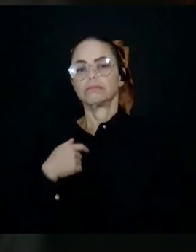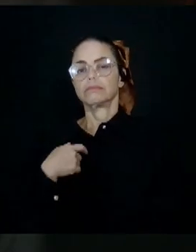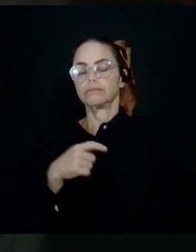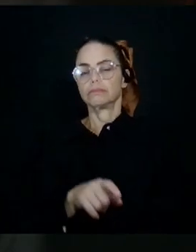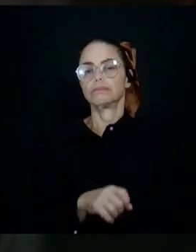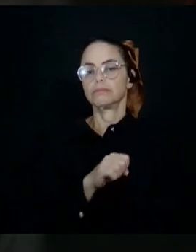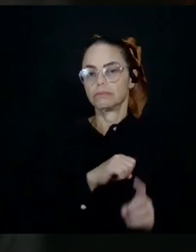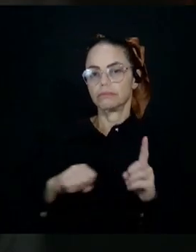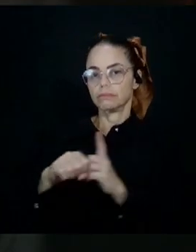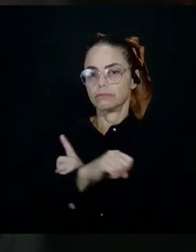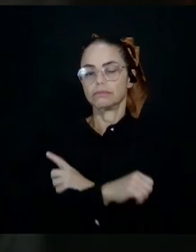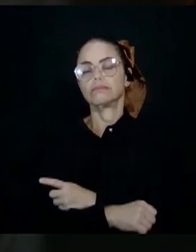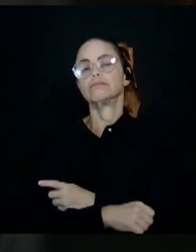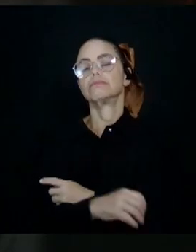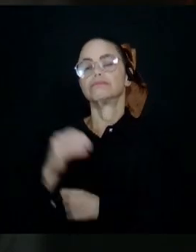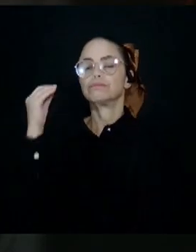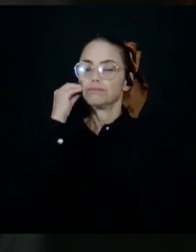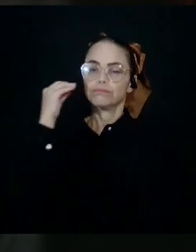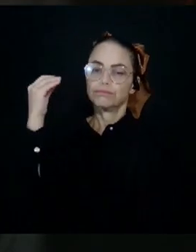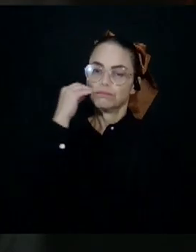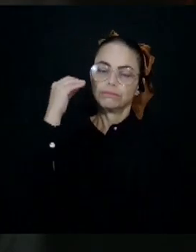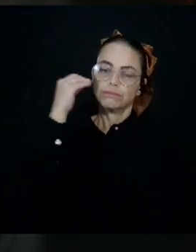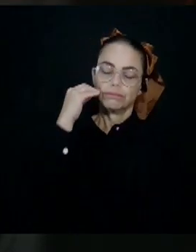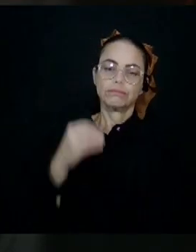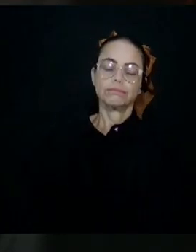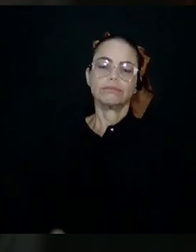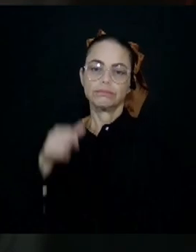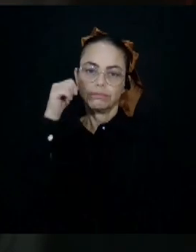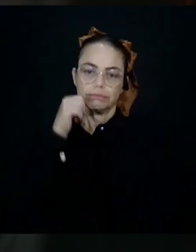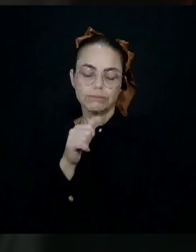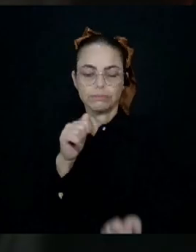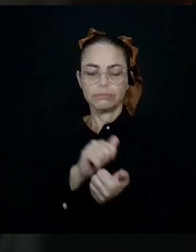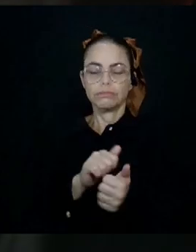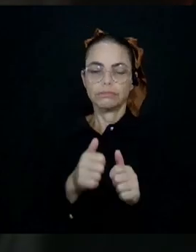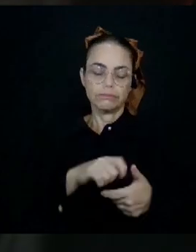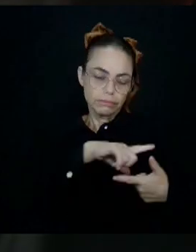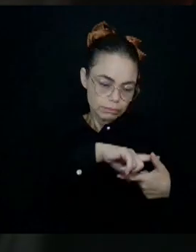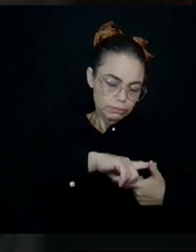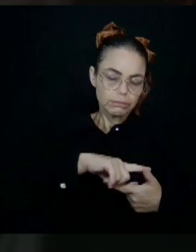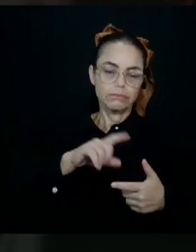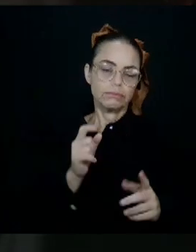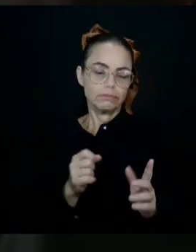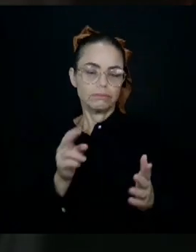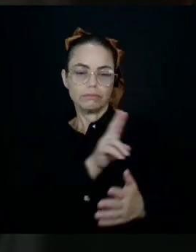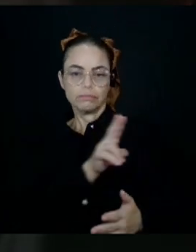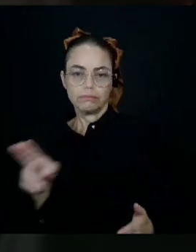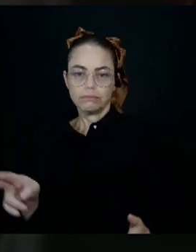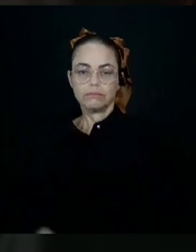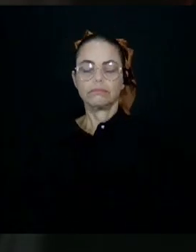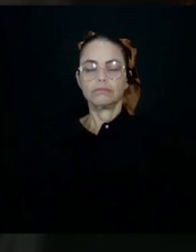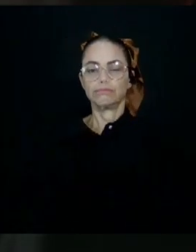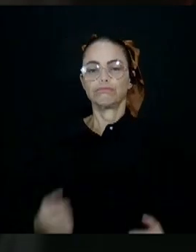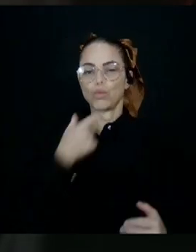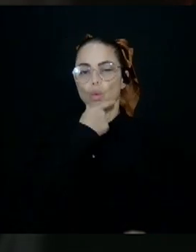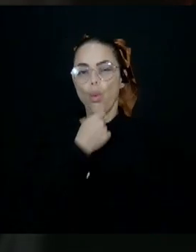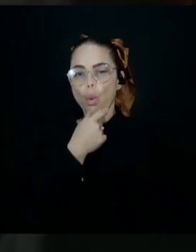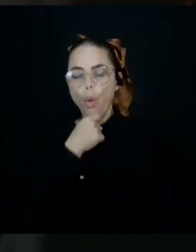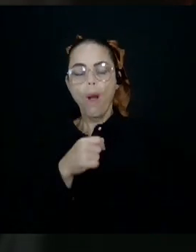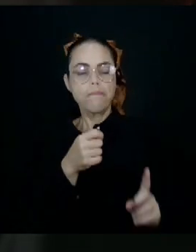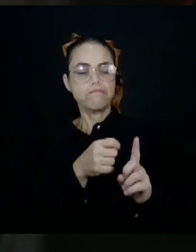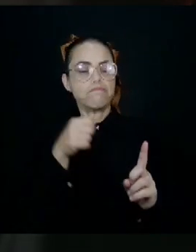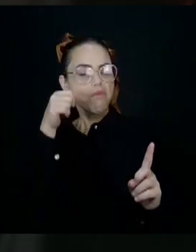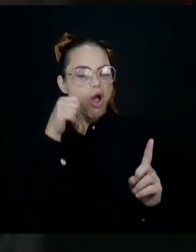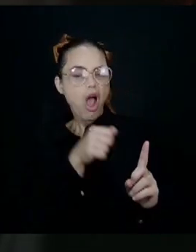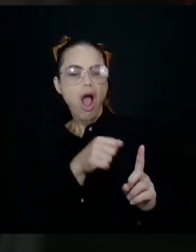tenta colocar a mulher em caixas, né, ou ela é rotulada como masculinizada, né, ou então